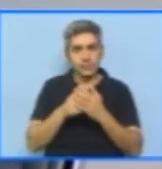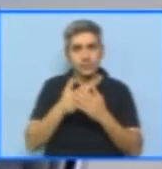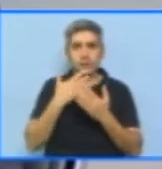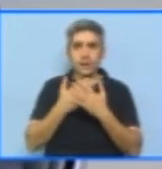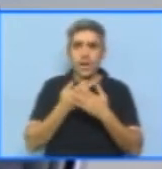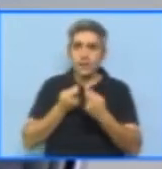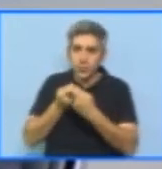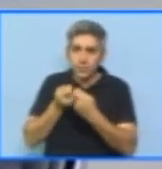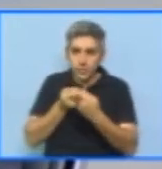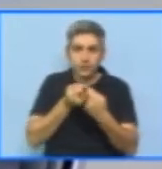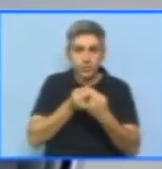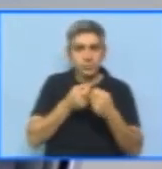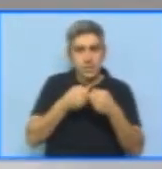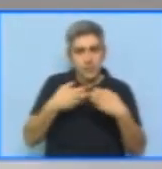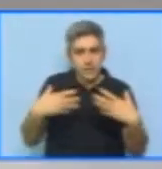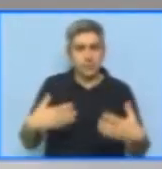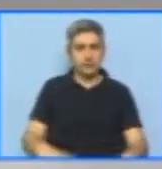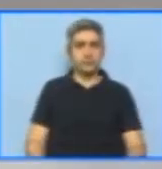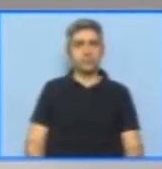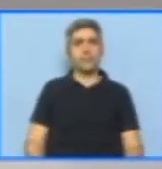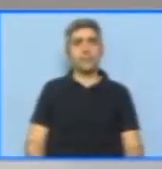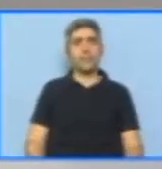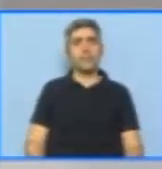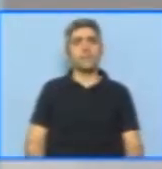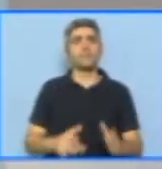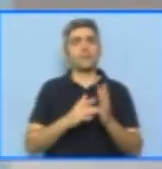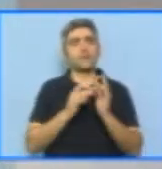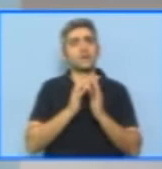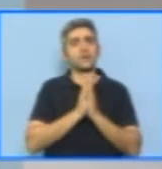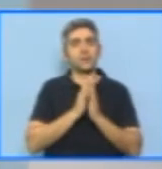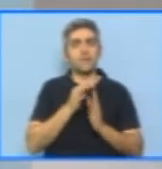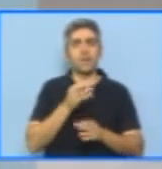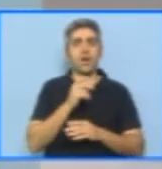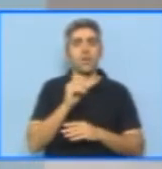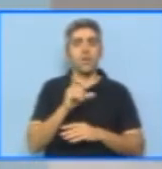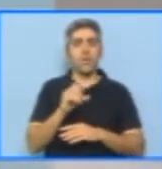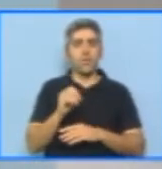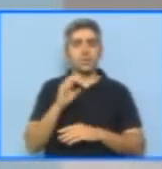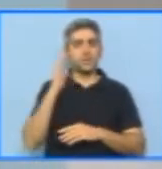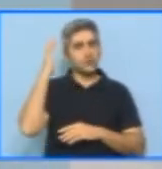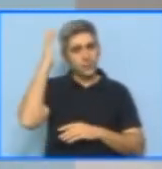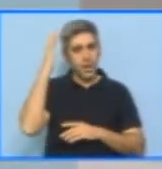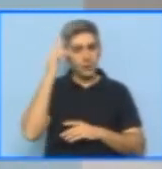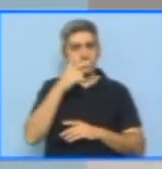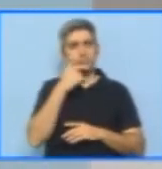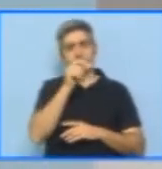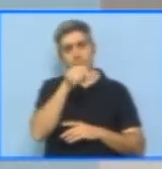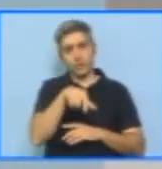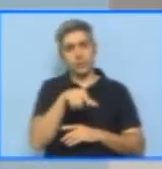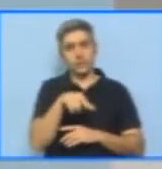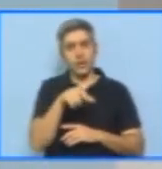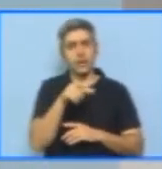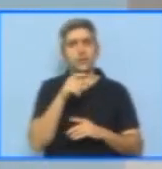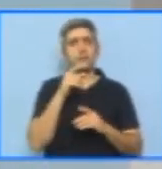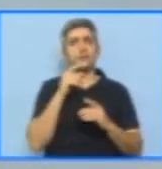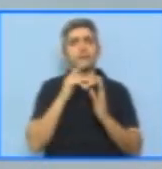todos os profissionais dos média. Paulo Santos, o cristianismo, de alguma forma, podemos olhá-lo assim também, é um dos mais antigos fenómenos de